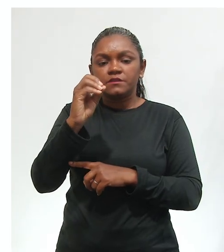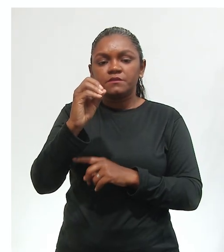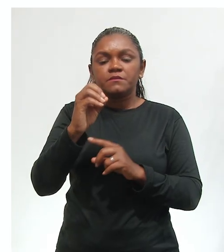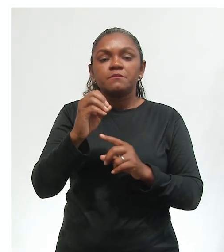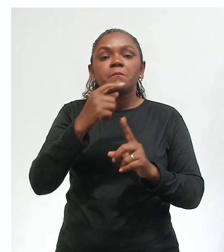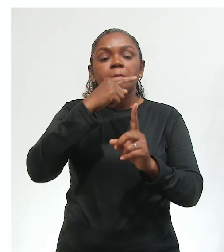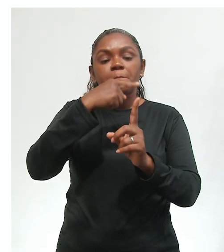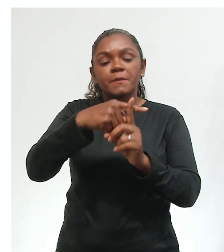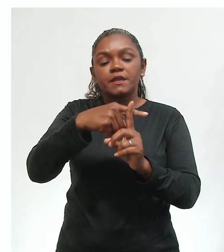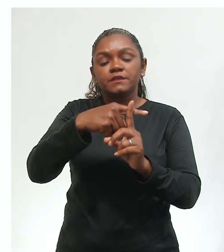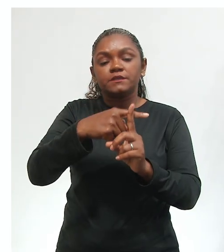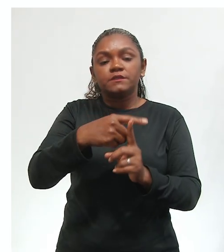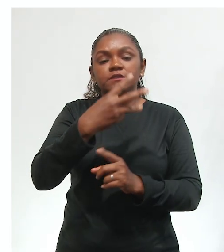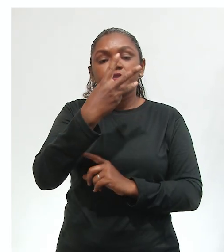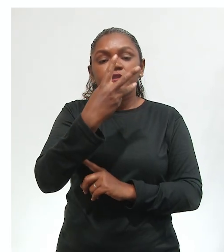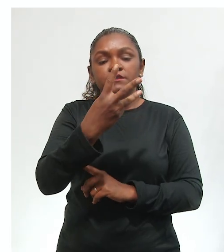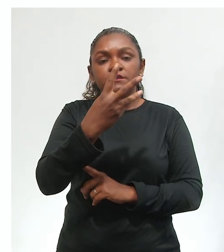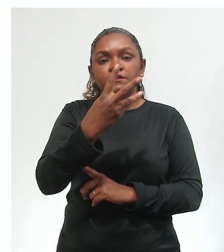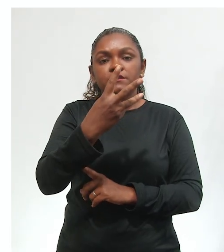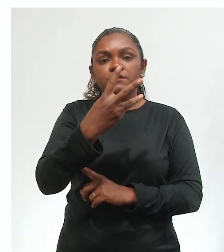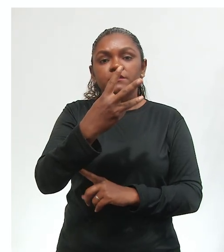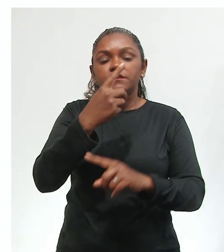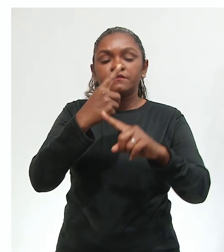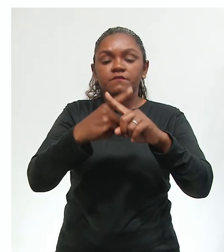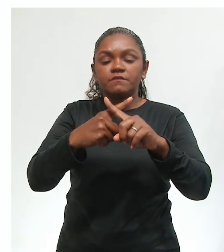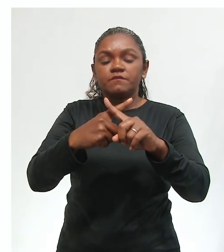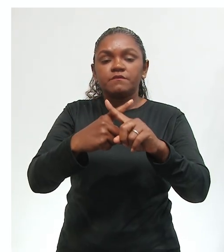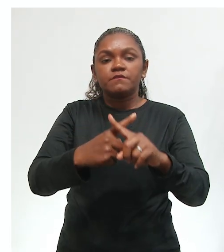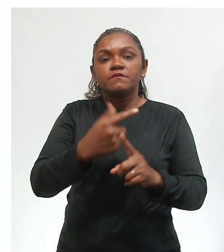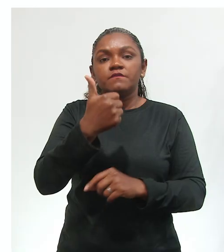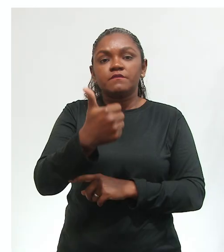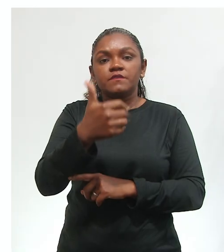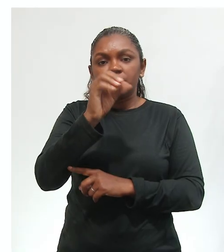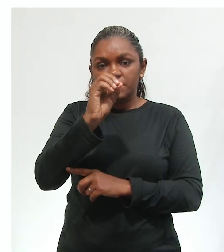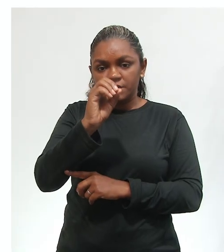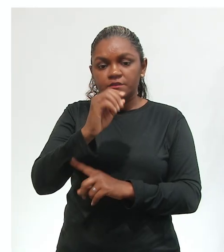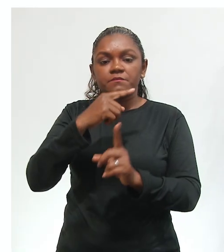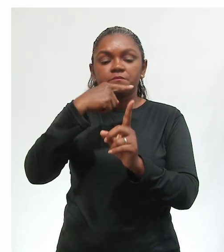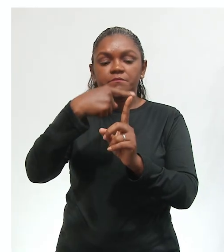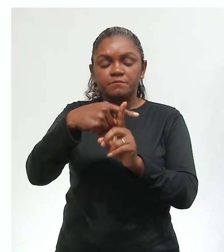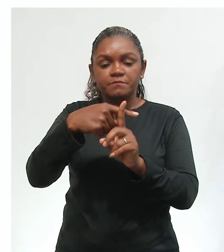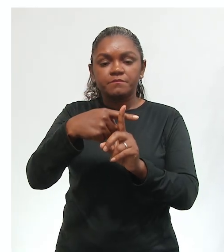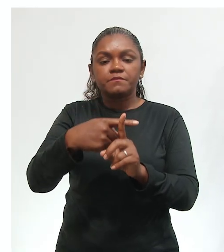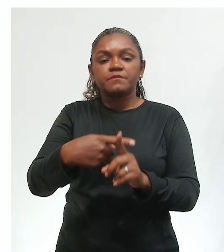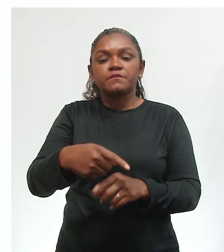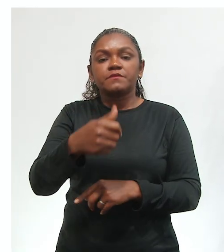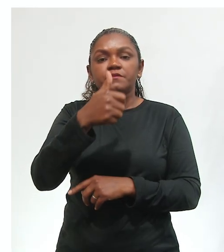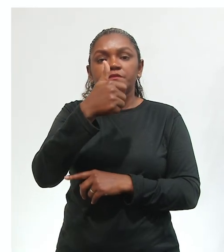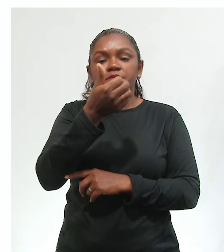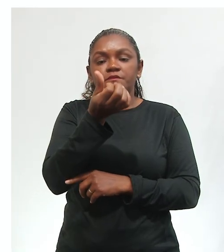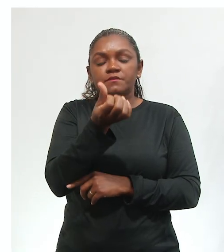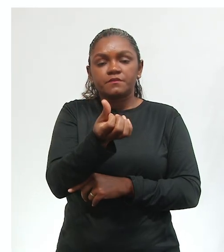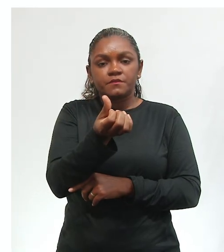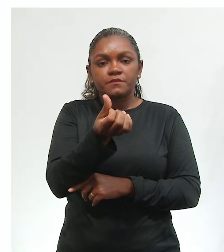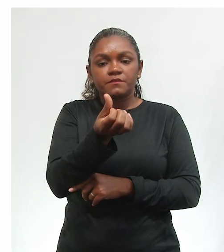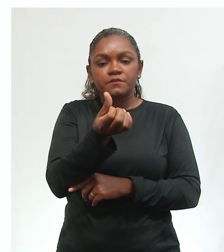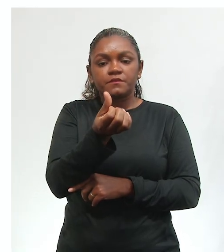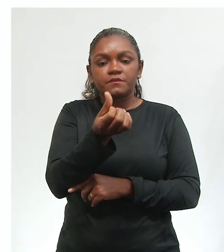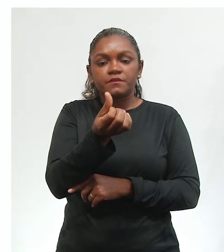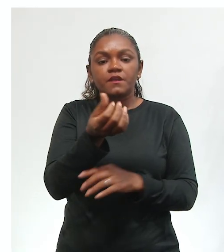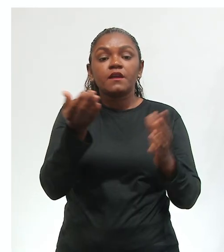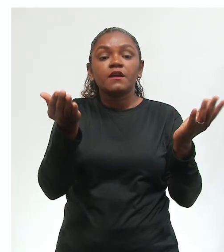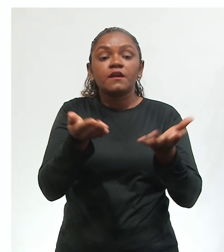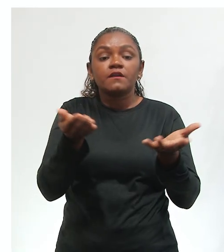mais 3 vezes 10 mais 6. E eu